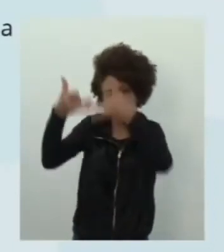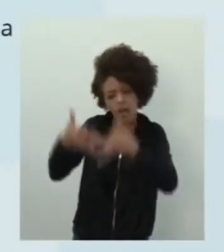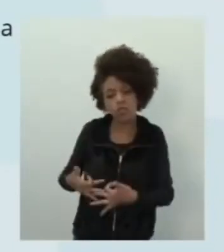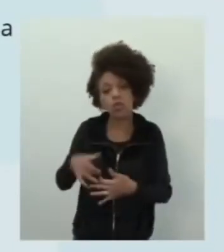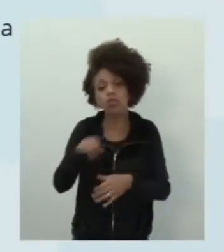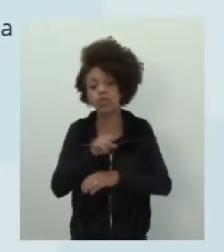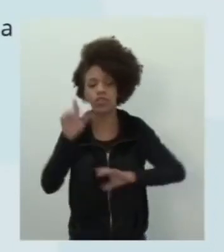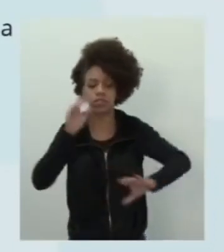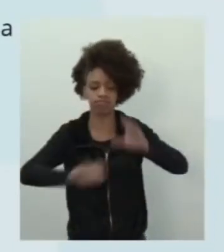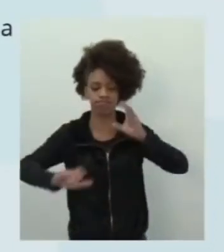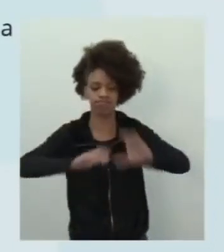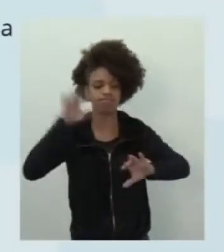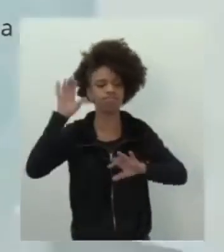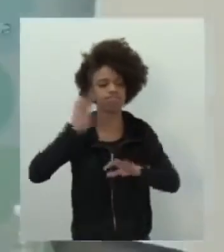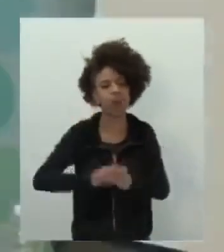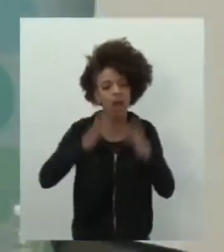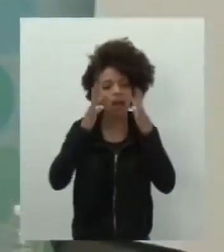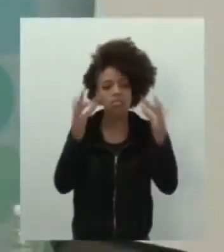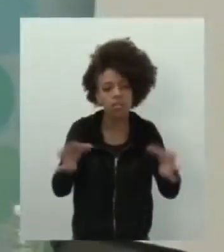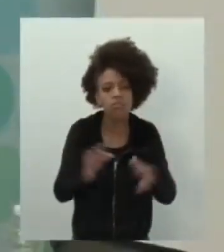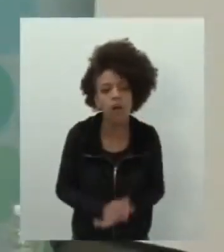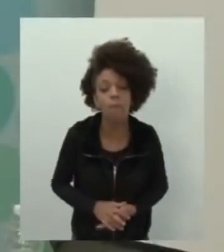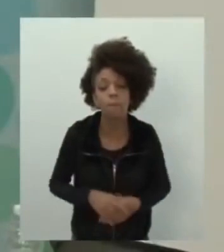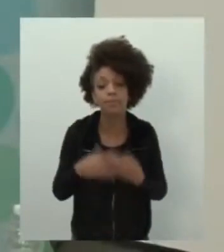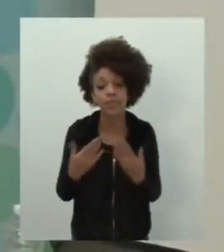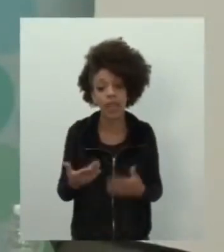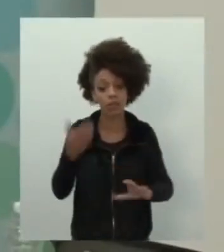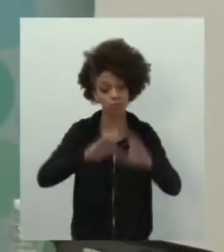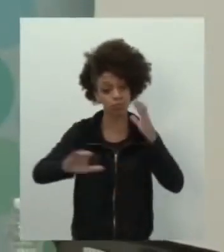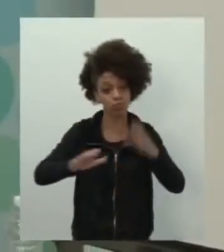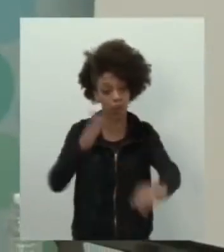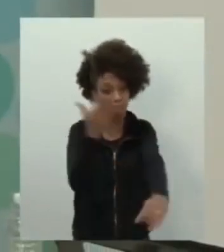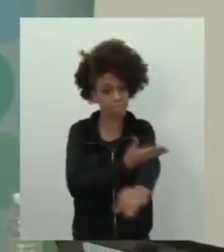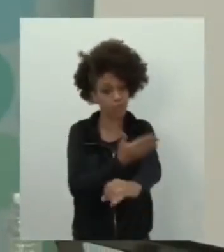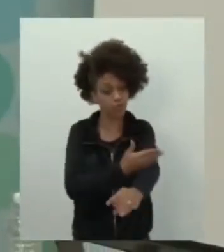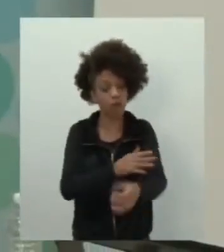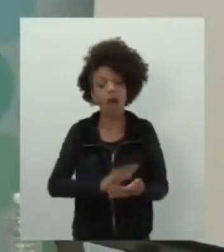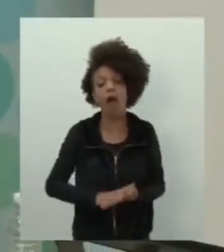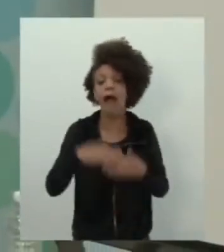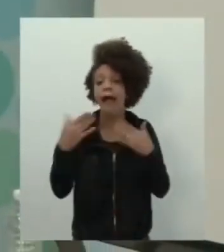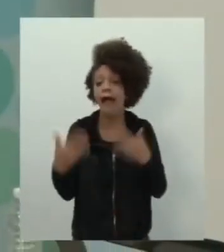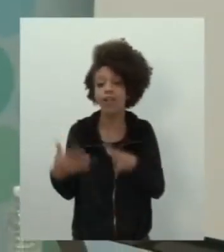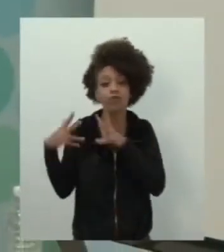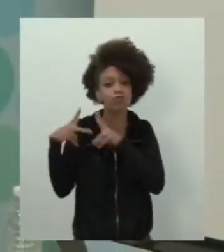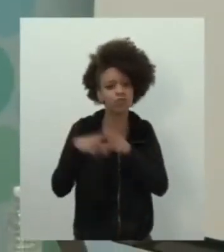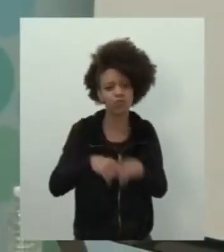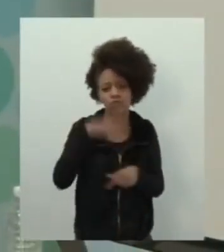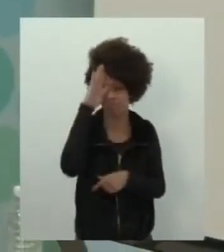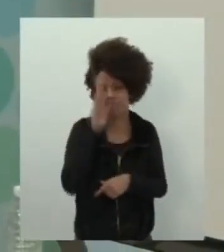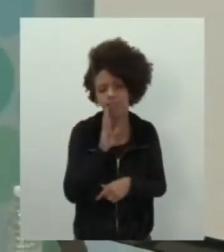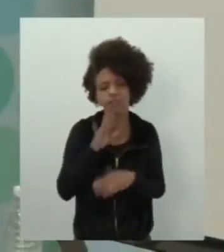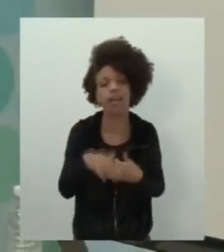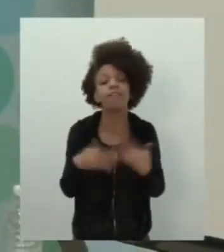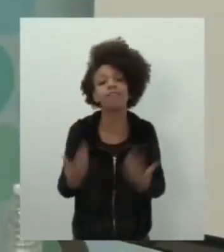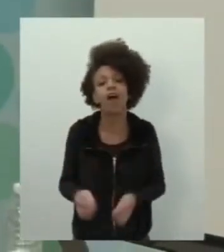cantigas que você ouviu. Essas cantigas medievais estão disponibilizadas na internet, todas gratuitas, vocês conseguem ouvir. Então, gente,